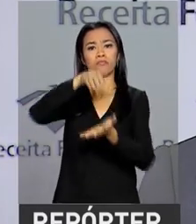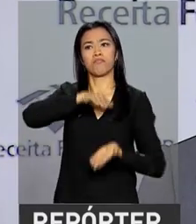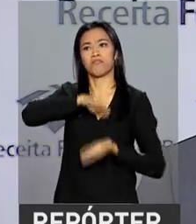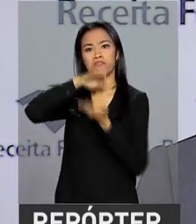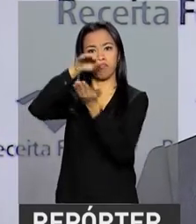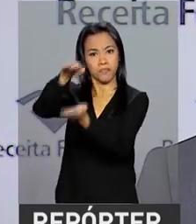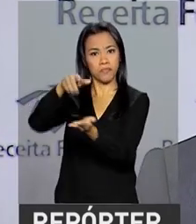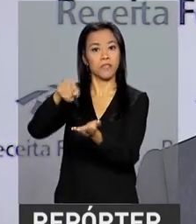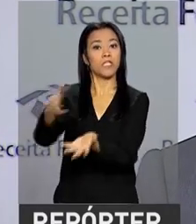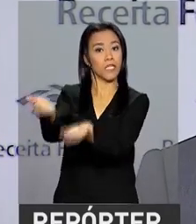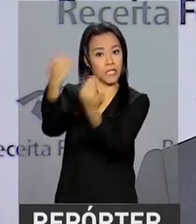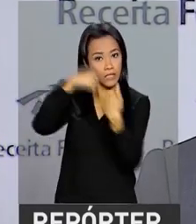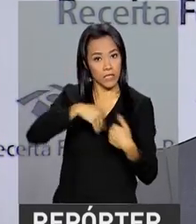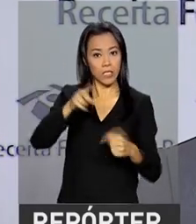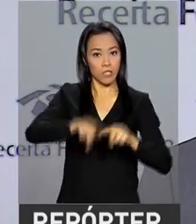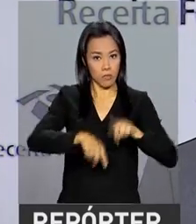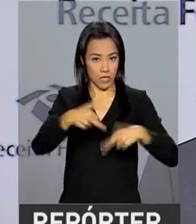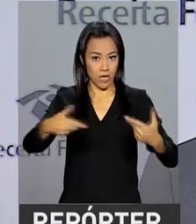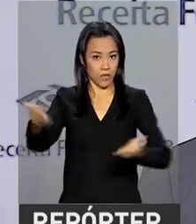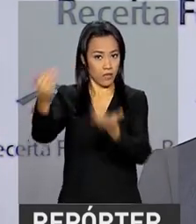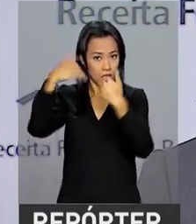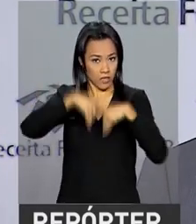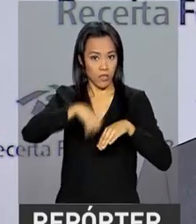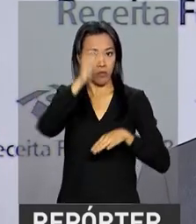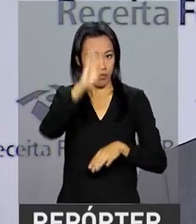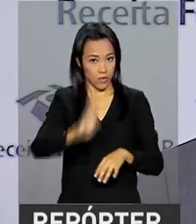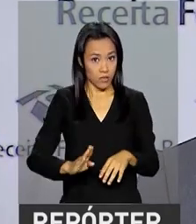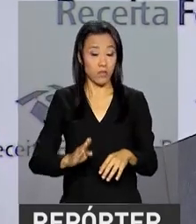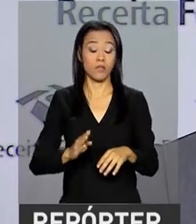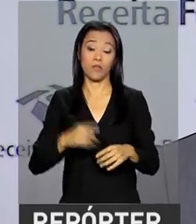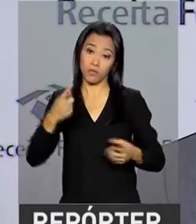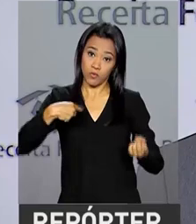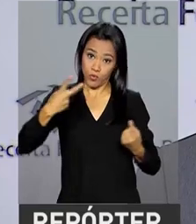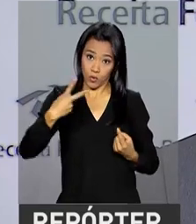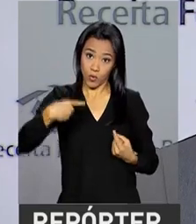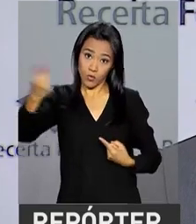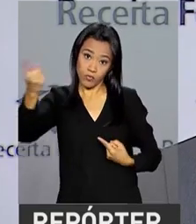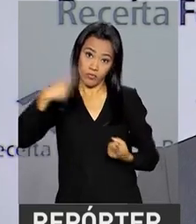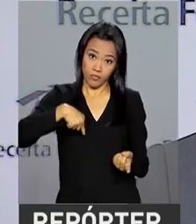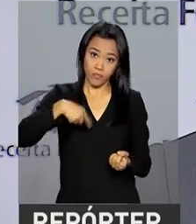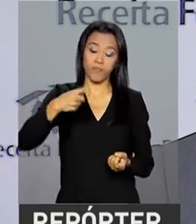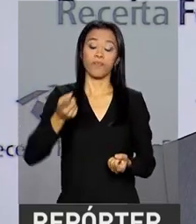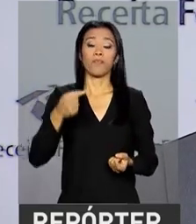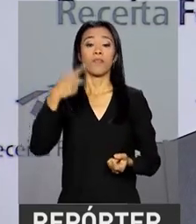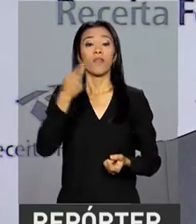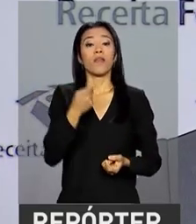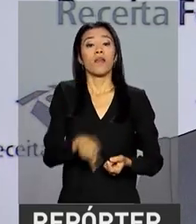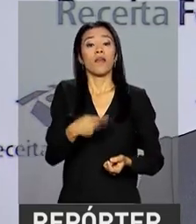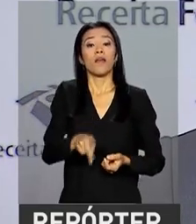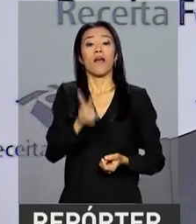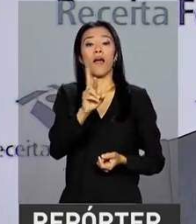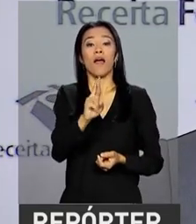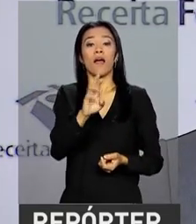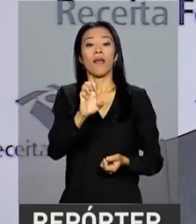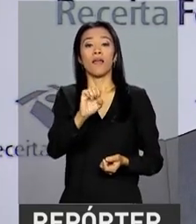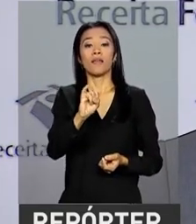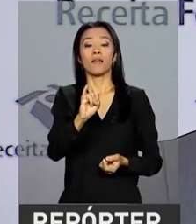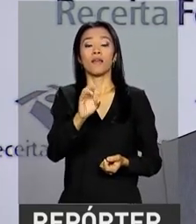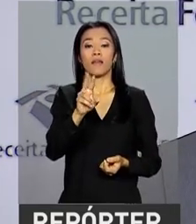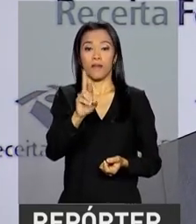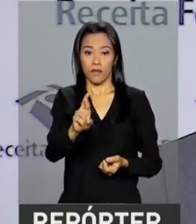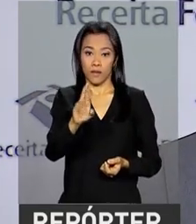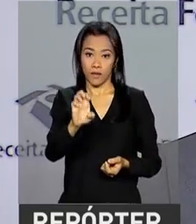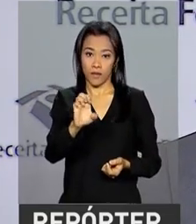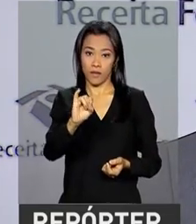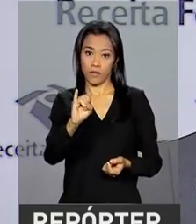de exportações também não sei formatação do de ambos os processos a receita federal é pude ampliar